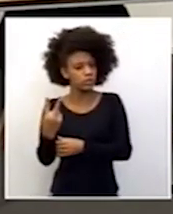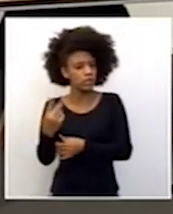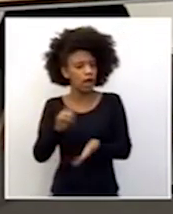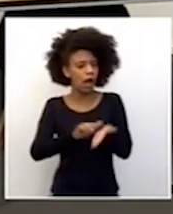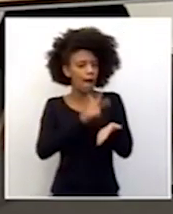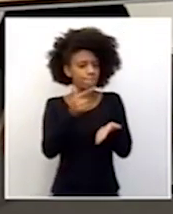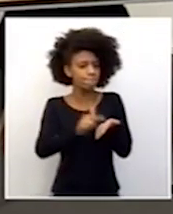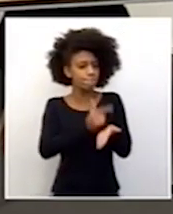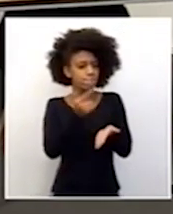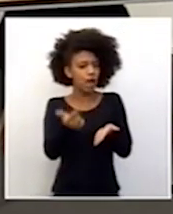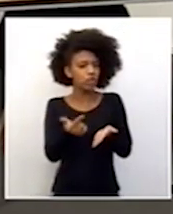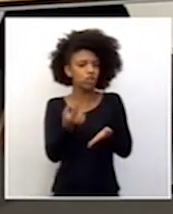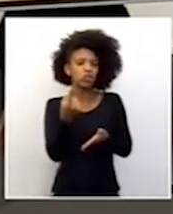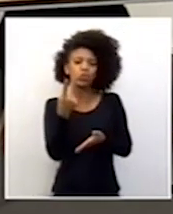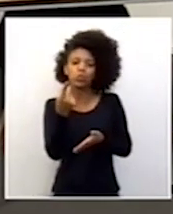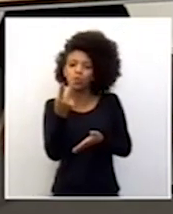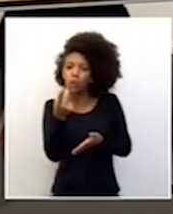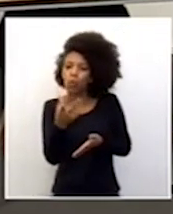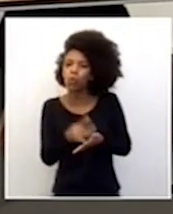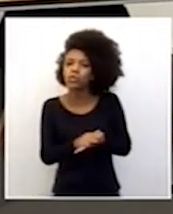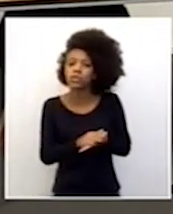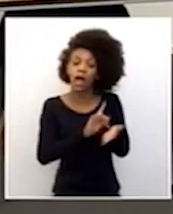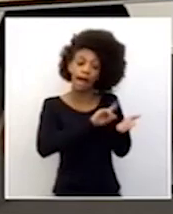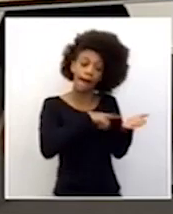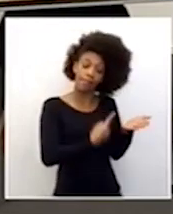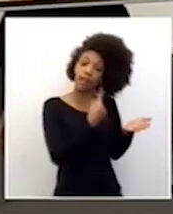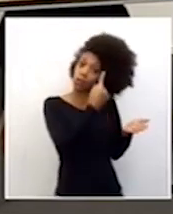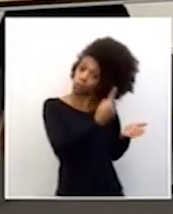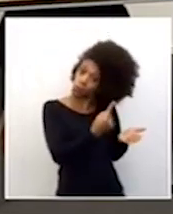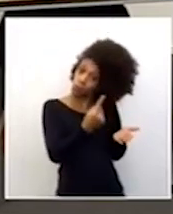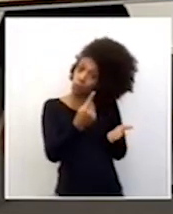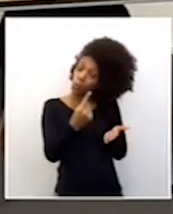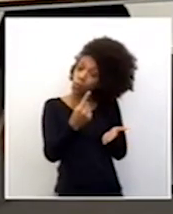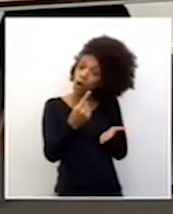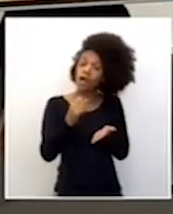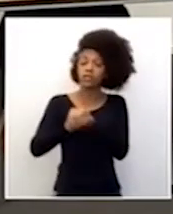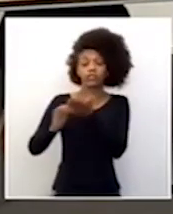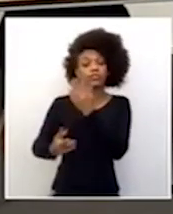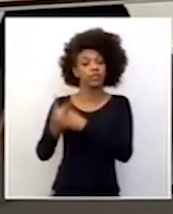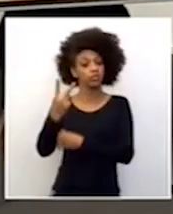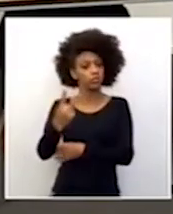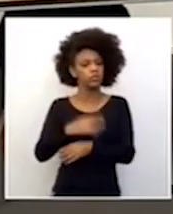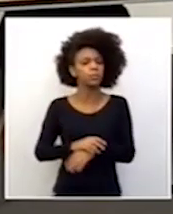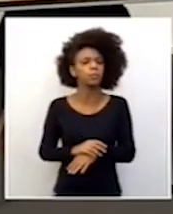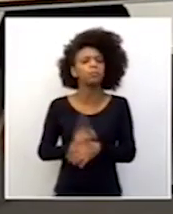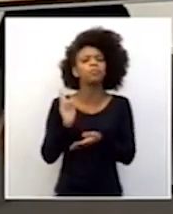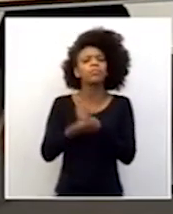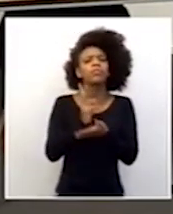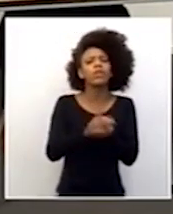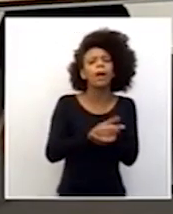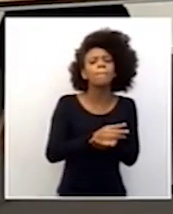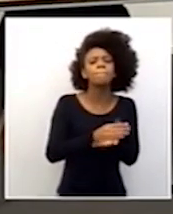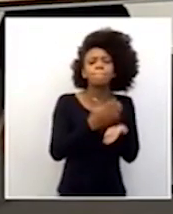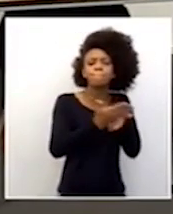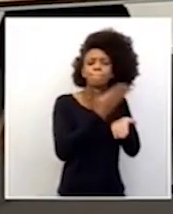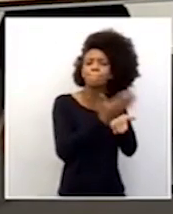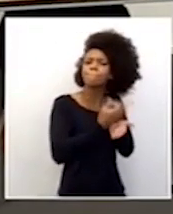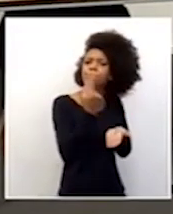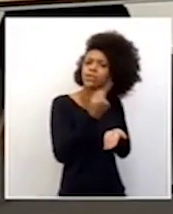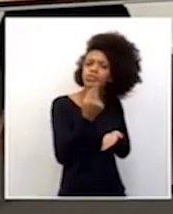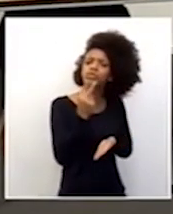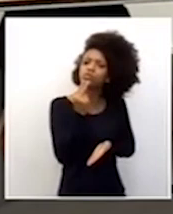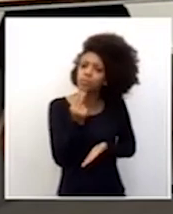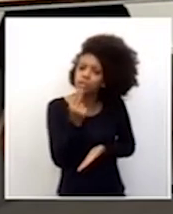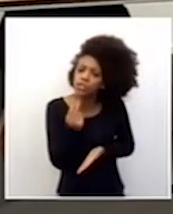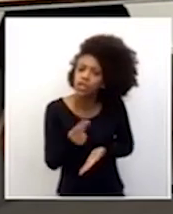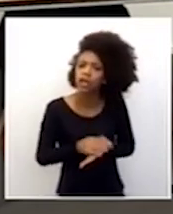12, 11, por aí do caderno 1, gente. Isso. Ó, só continuando aqui, o primeiro livro publicado por Machado foi a